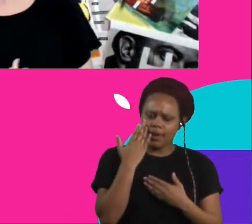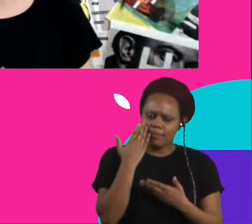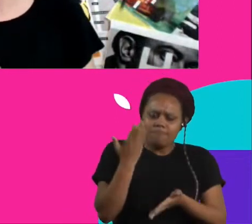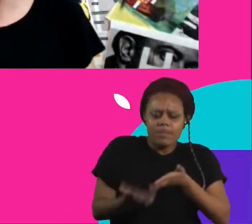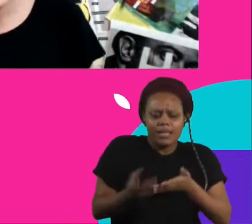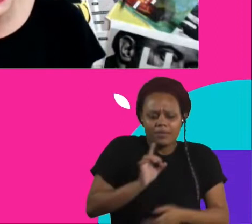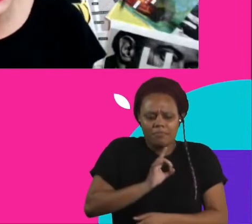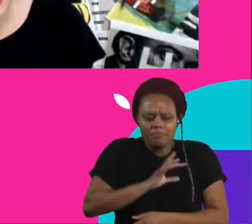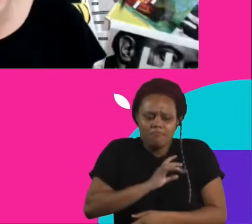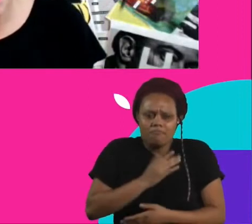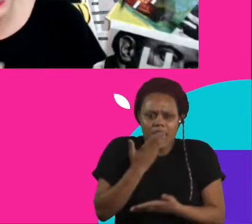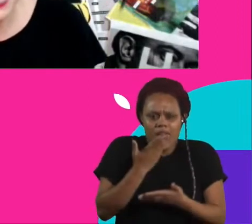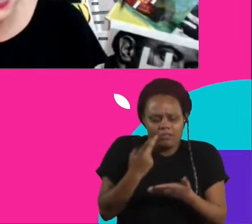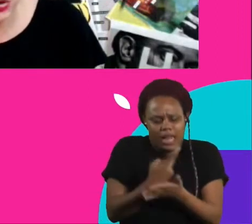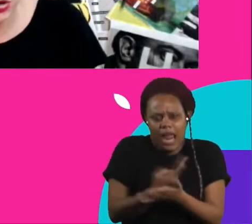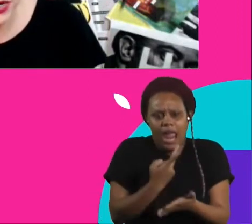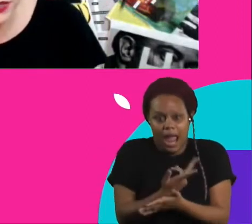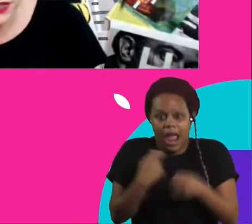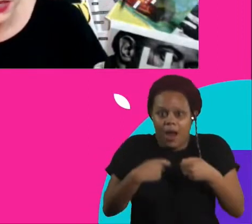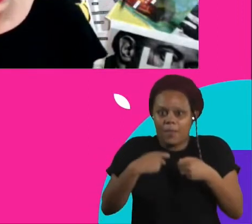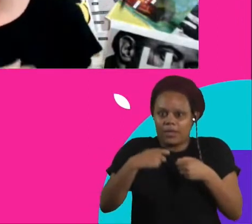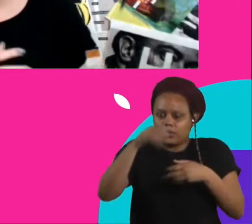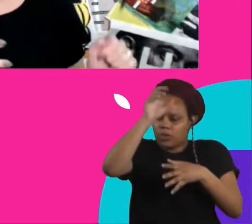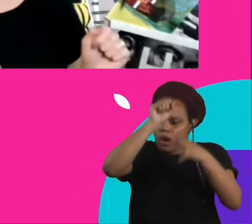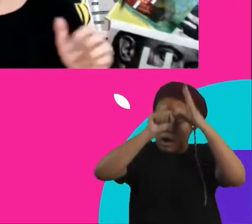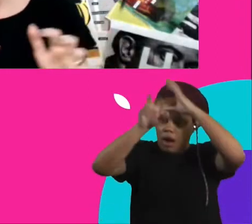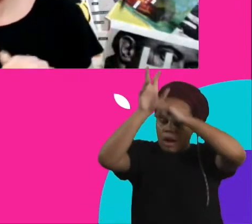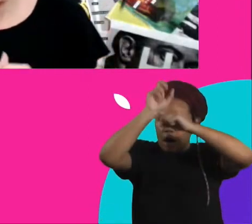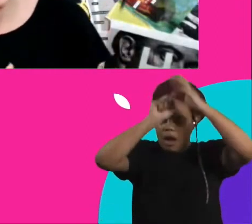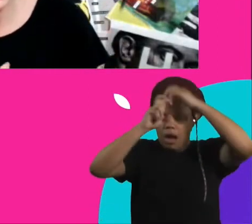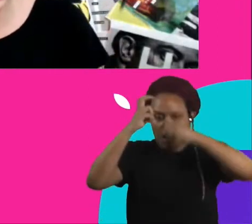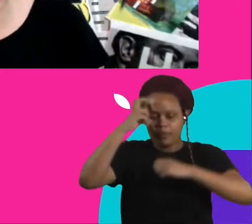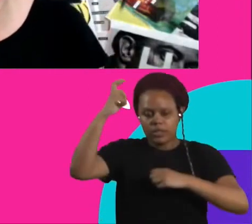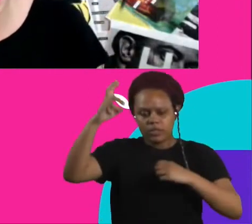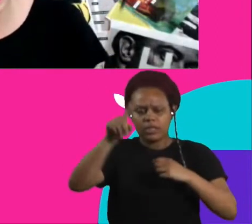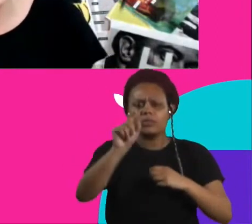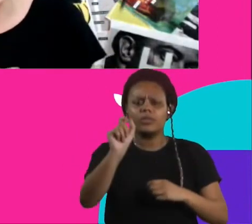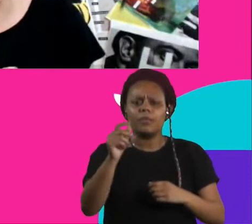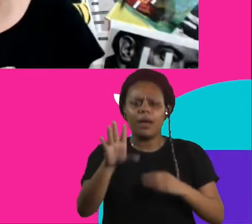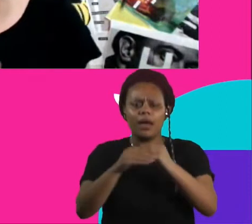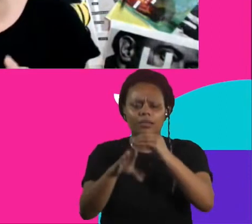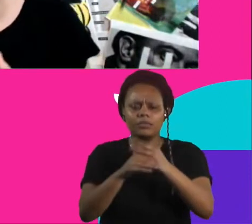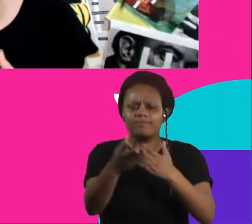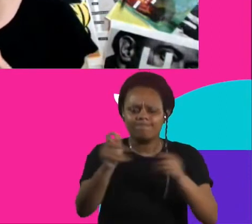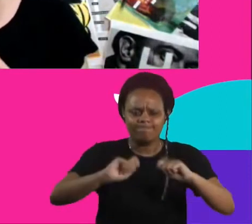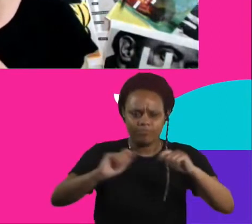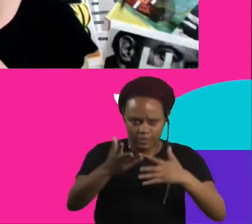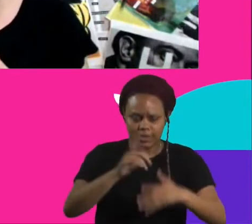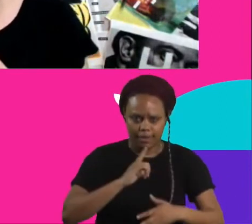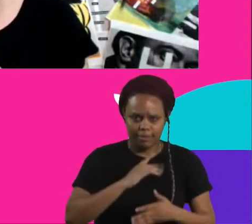vou ter que ganhar inteligência aprendedora. Vlad, que mais que a gente falou aqui de